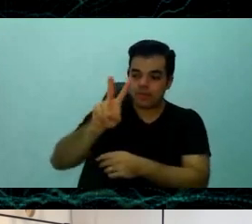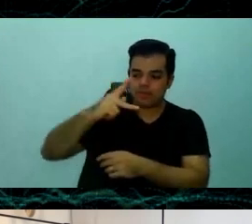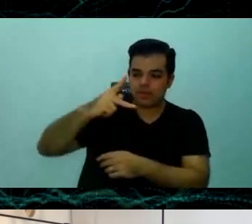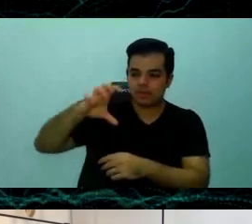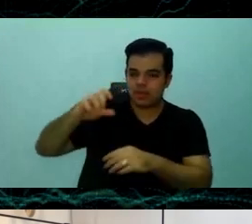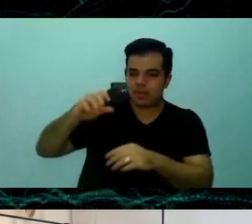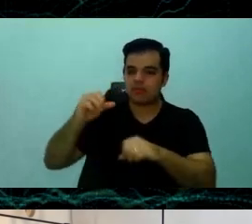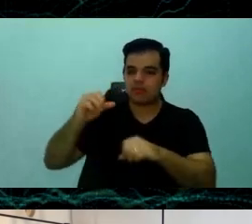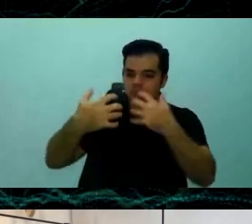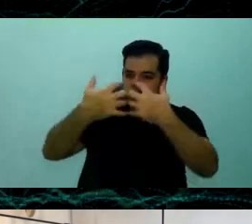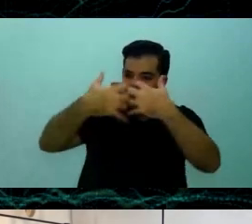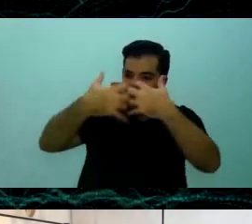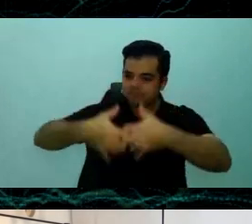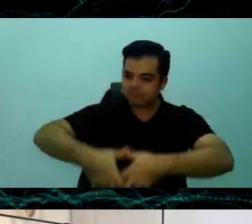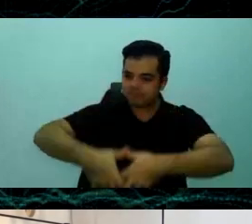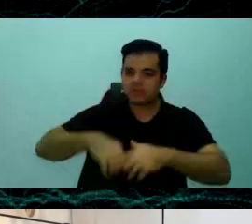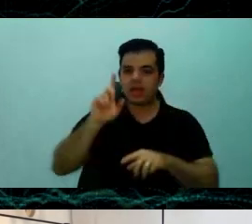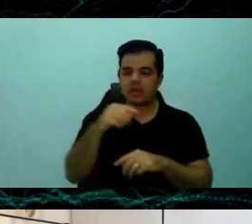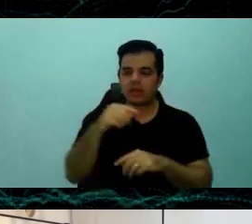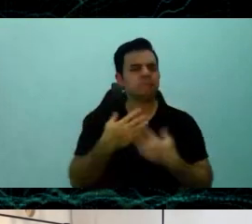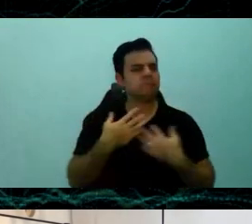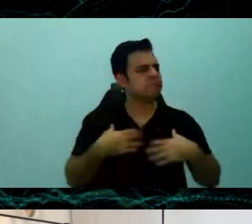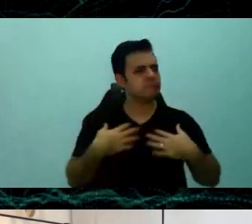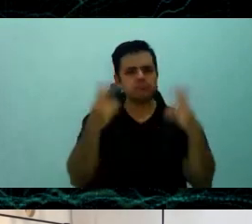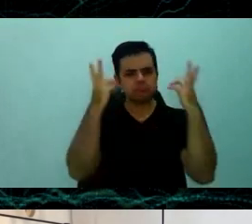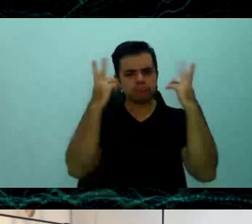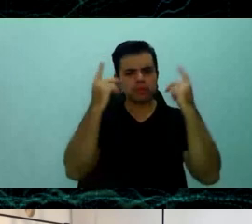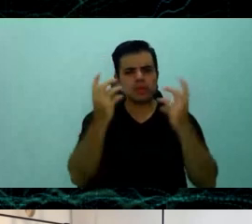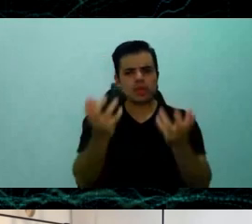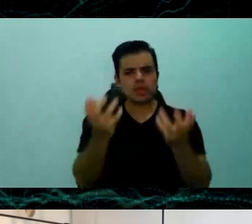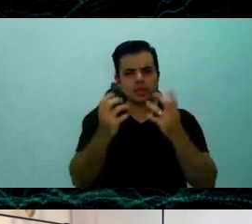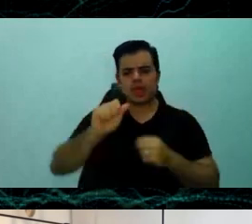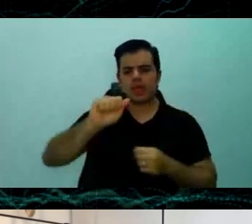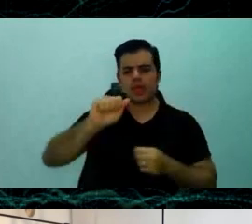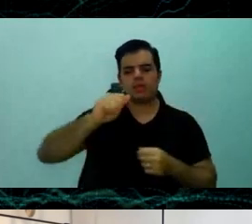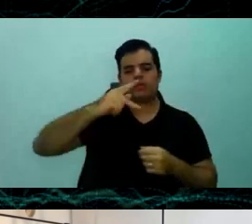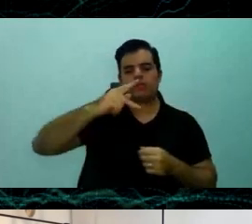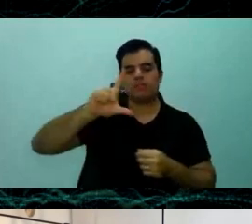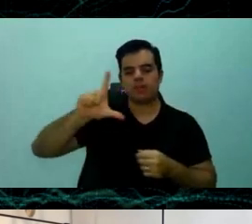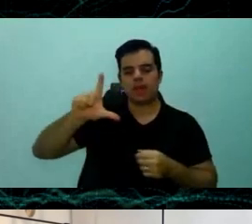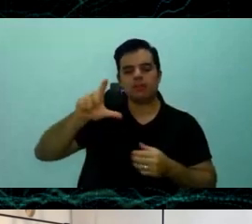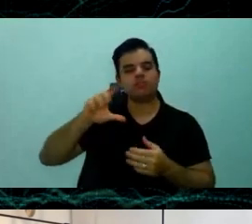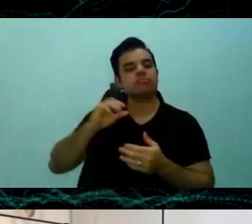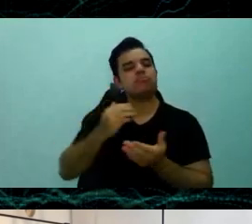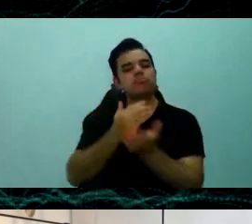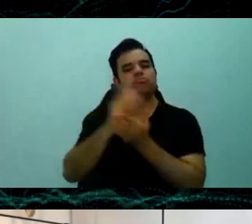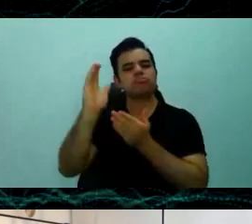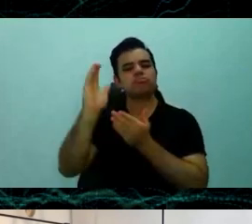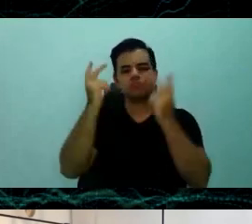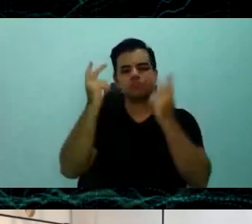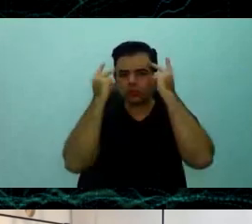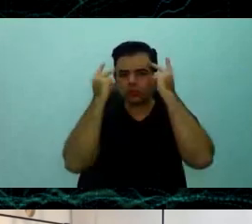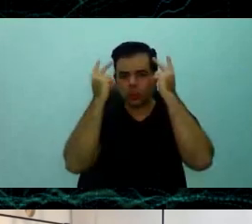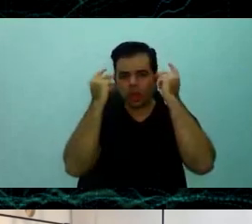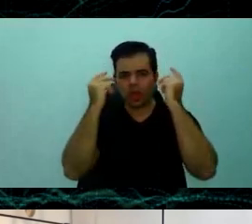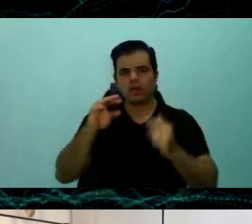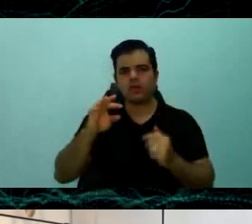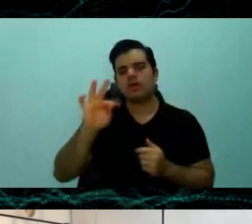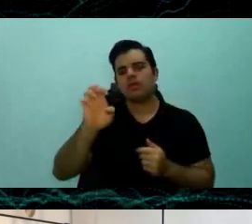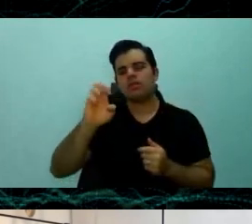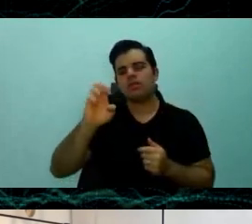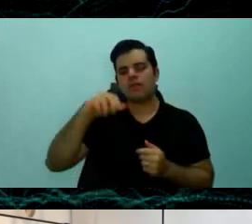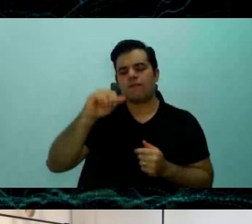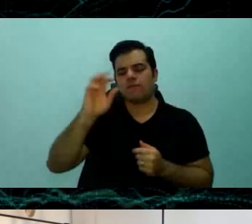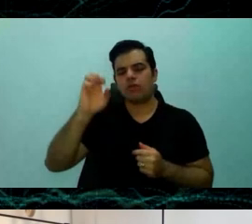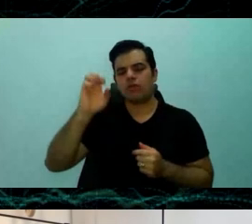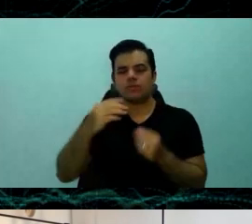bom? Legal, tranquilo. Se eu quiser dar um apply nesse Terraform, super tranquilo, não tem problema nenhum. Só